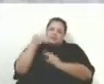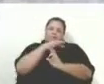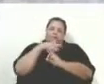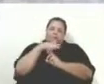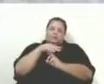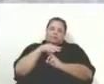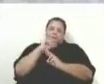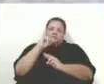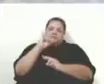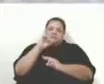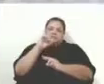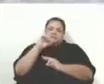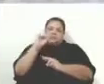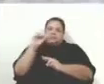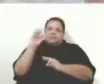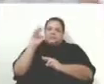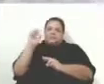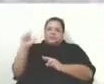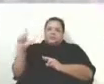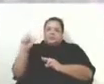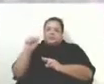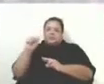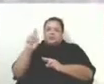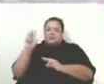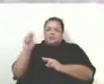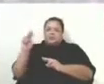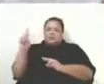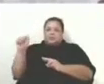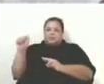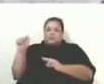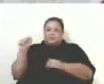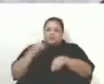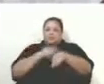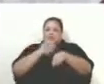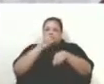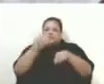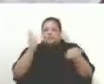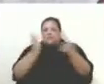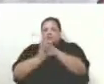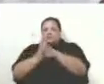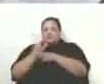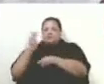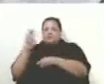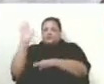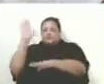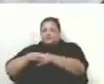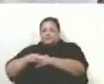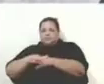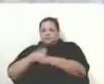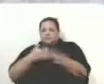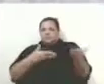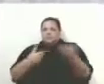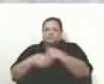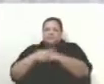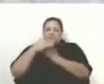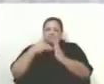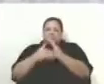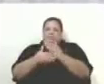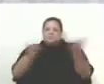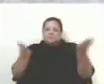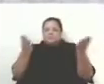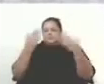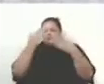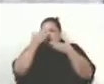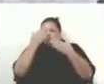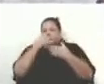Arruda, das 8 horas da manhã às 5 horas da tarde. Fica aqui, então, um convite a todos os senhores. Muito obrigada, uma